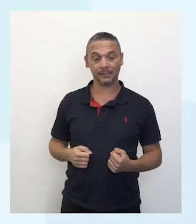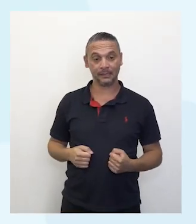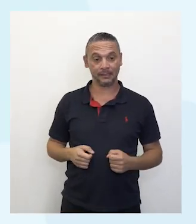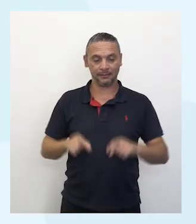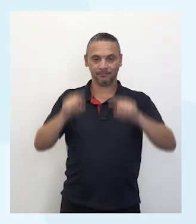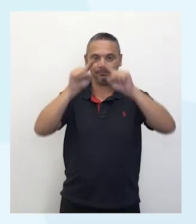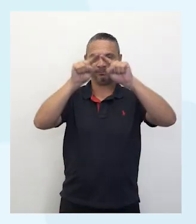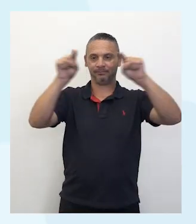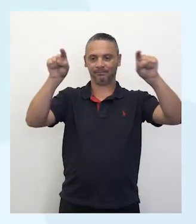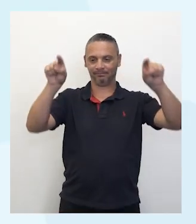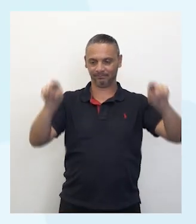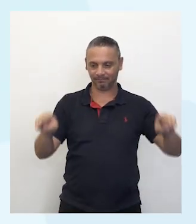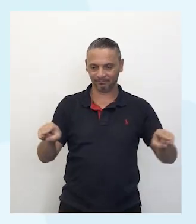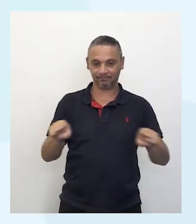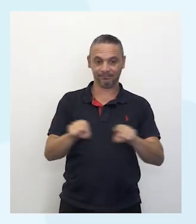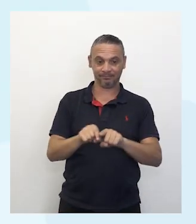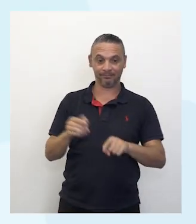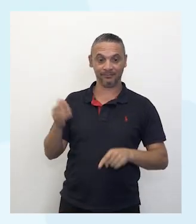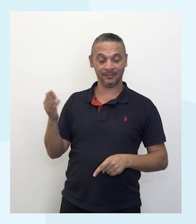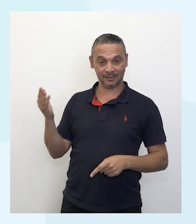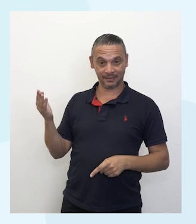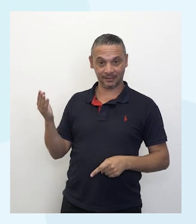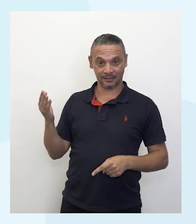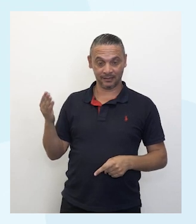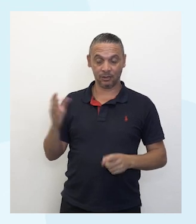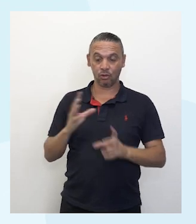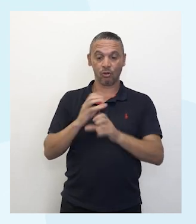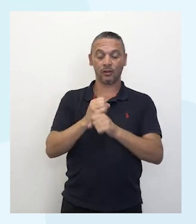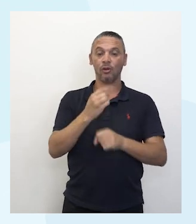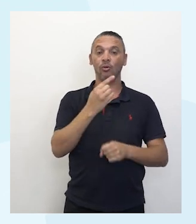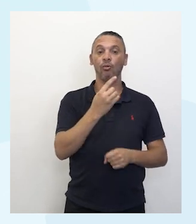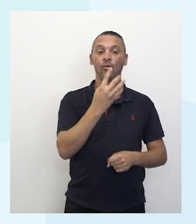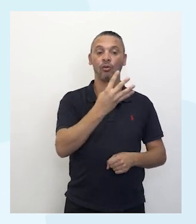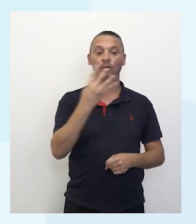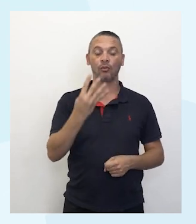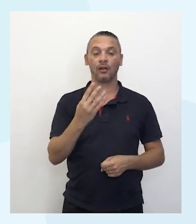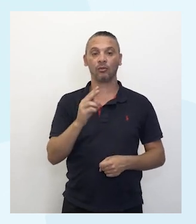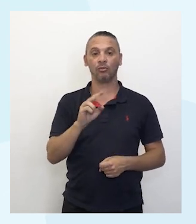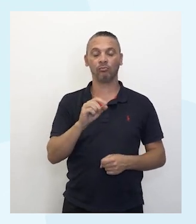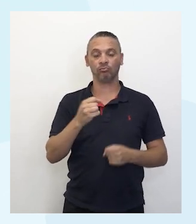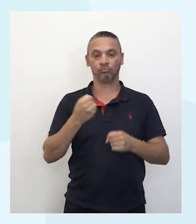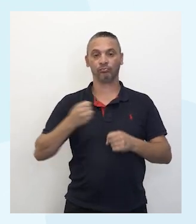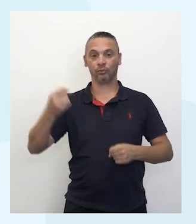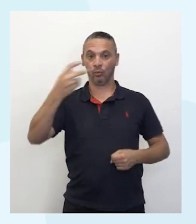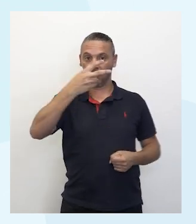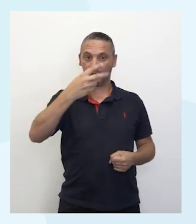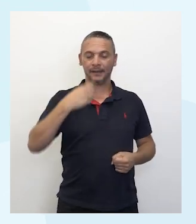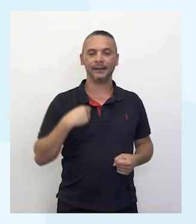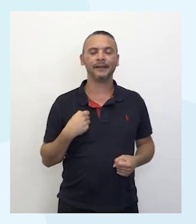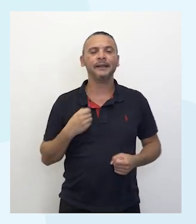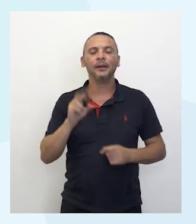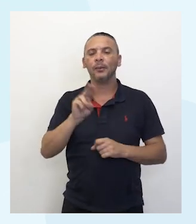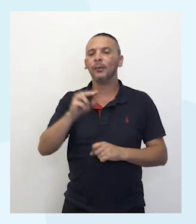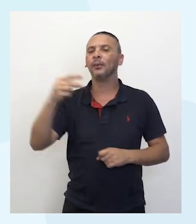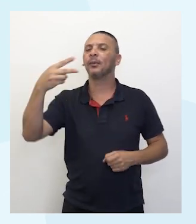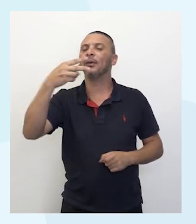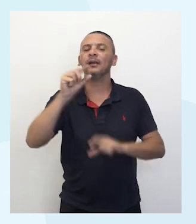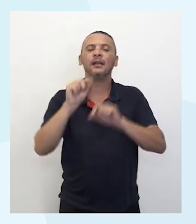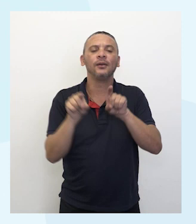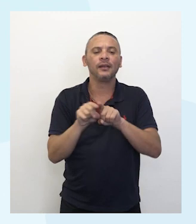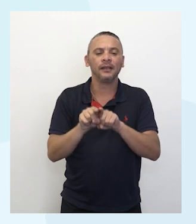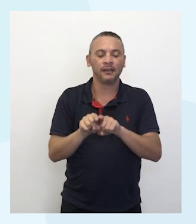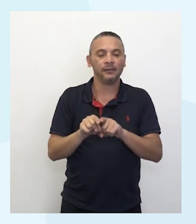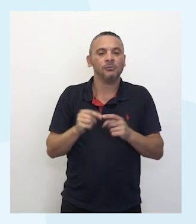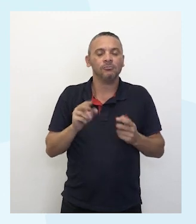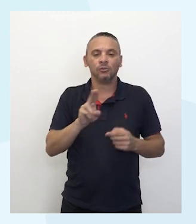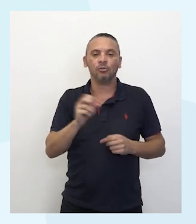desse quadrado cuja área é 144 unidades ao quadrado. Esse unidades aí quer dizer qualquer unidade, tá